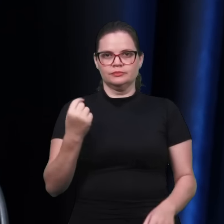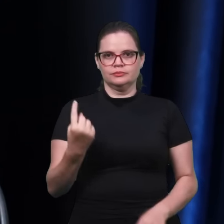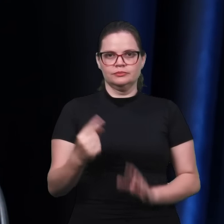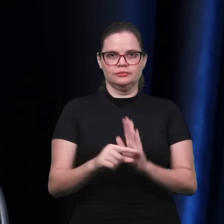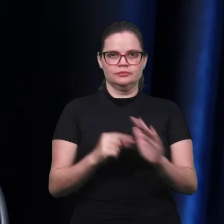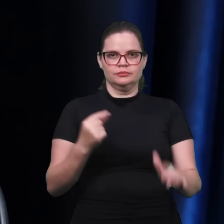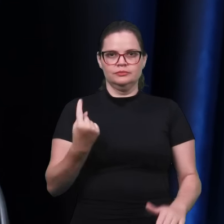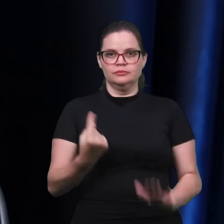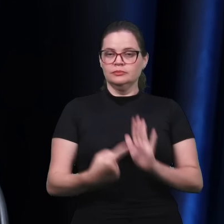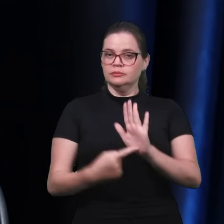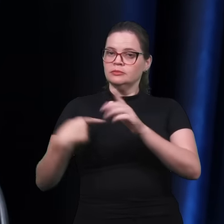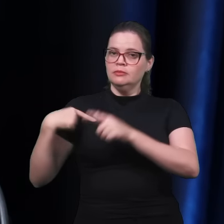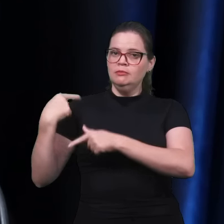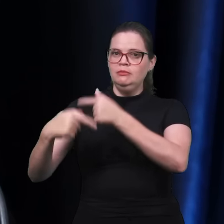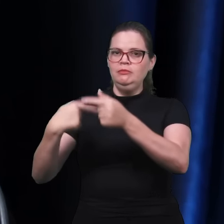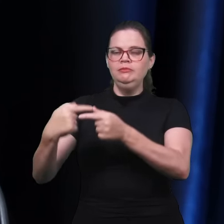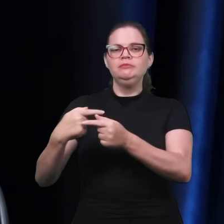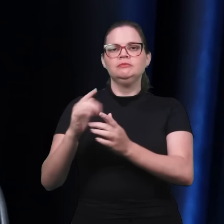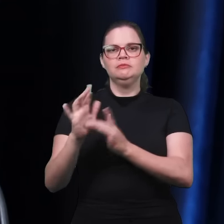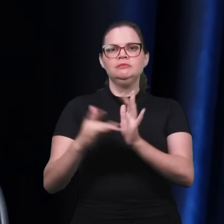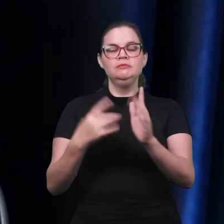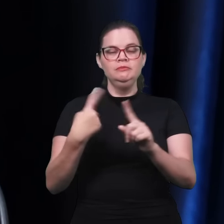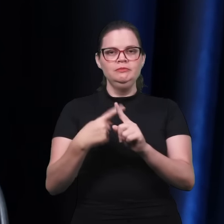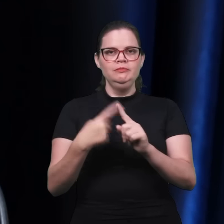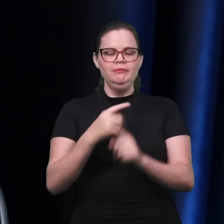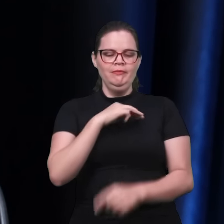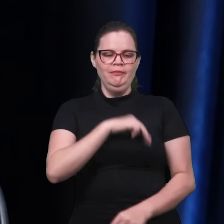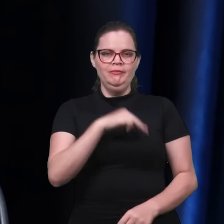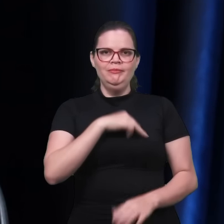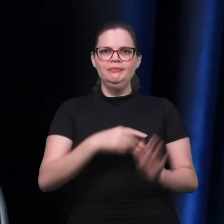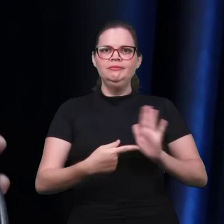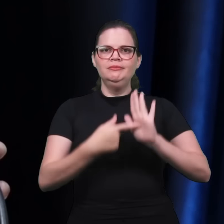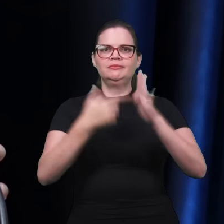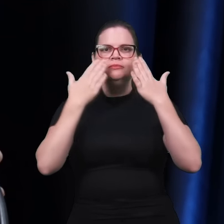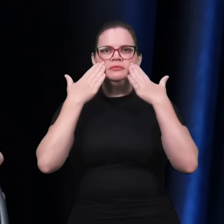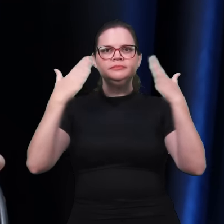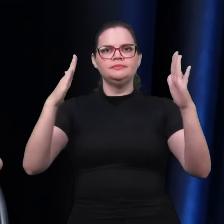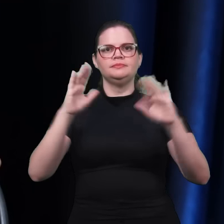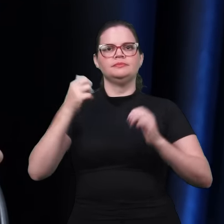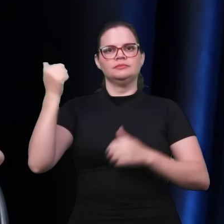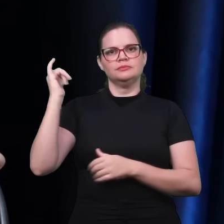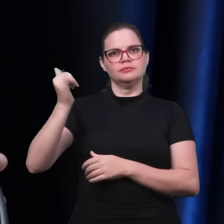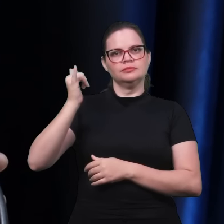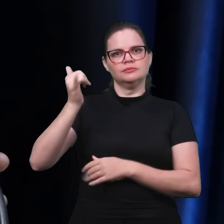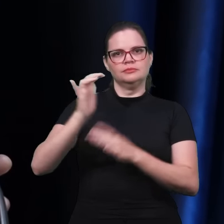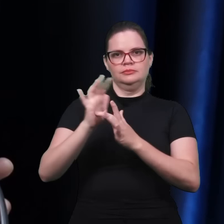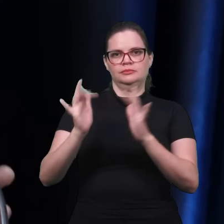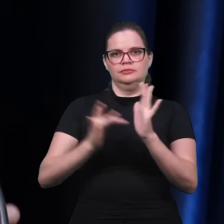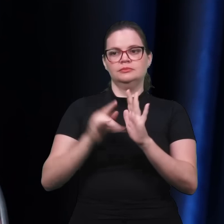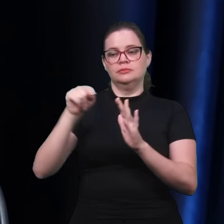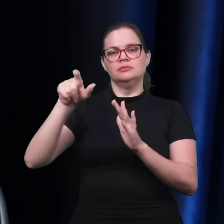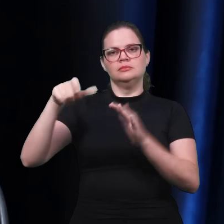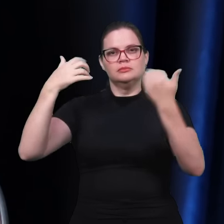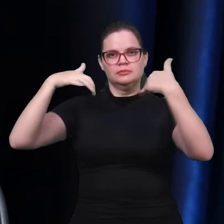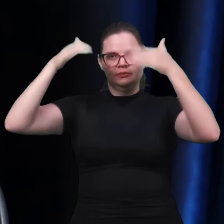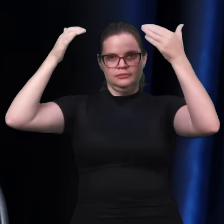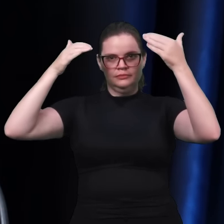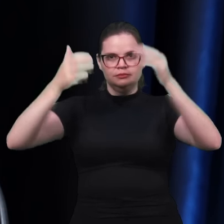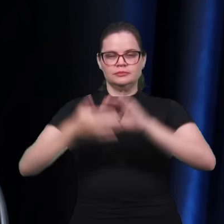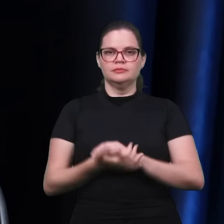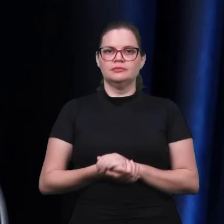a genealogia, porque Mateus apresenta Jesus como rei, e todo